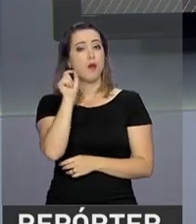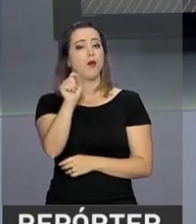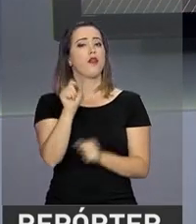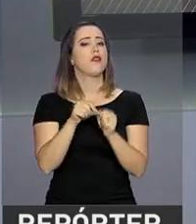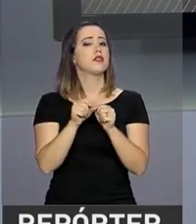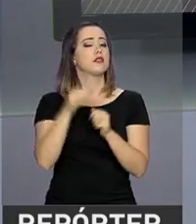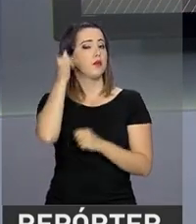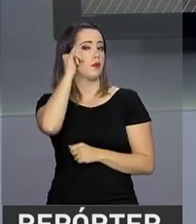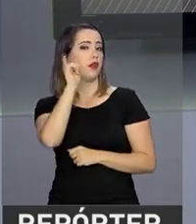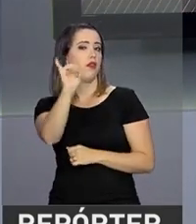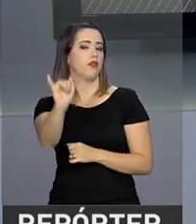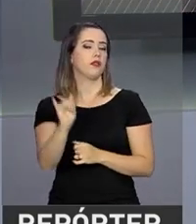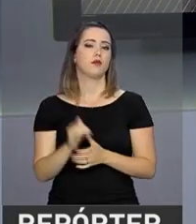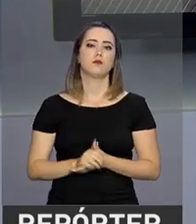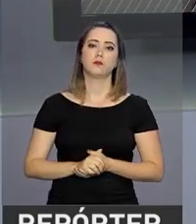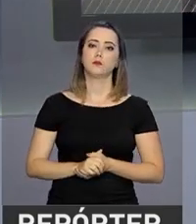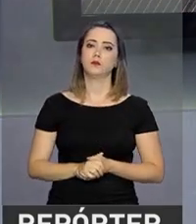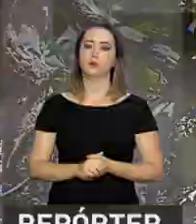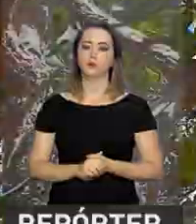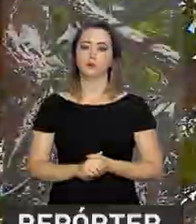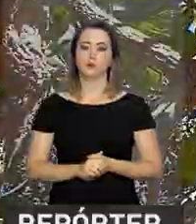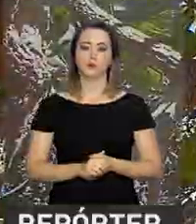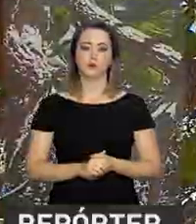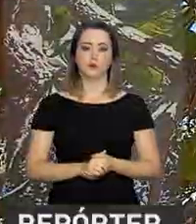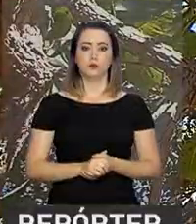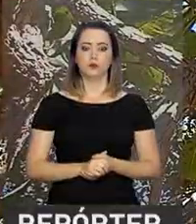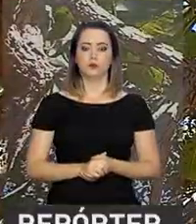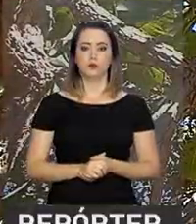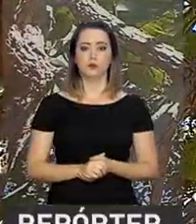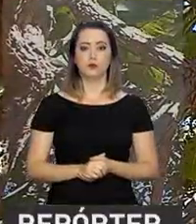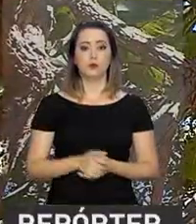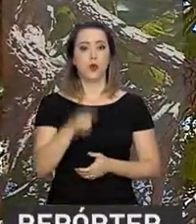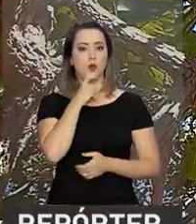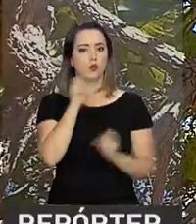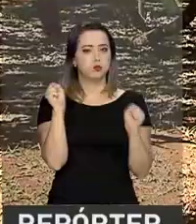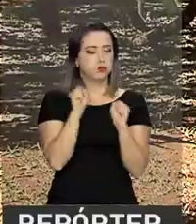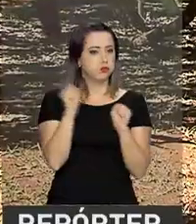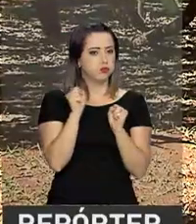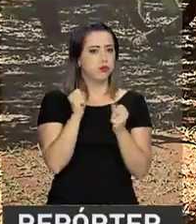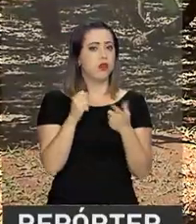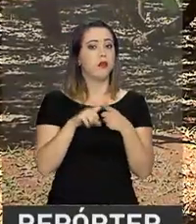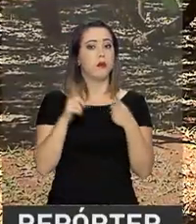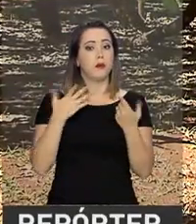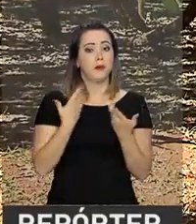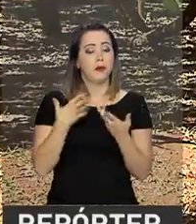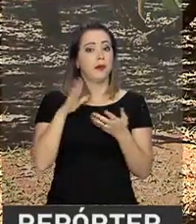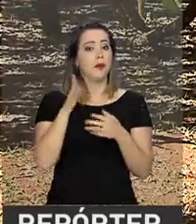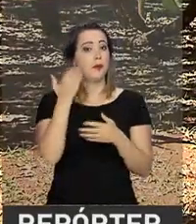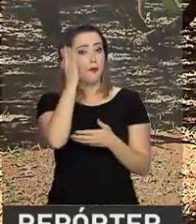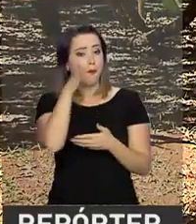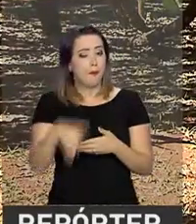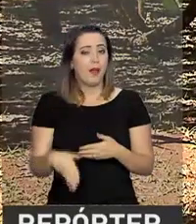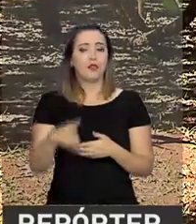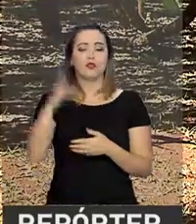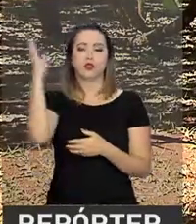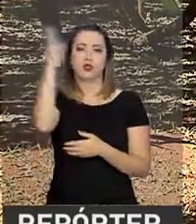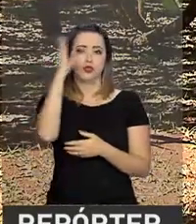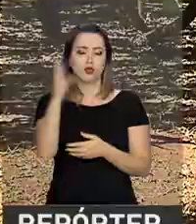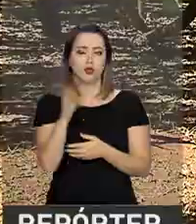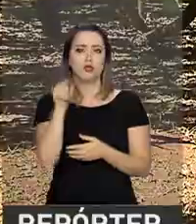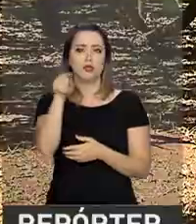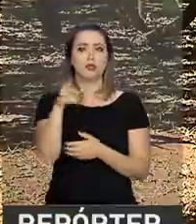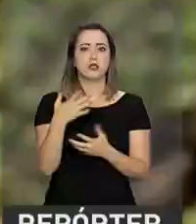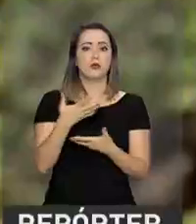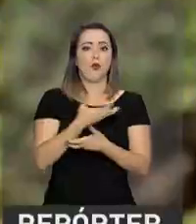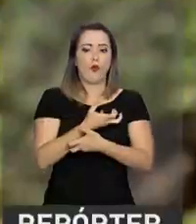fazer para evitar as queimadas. O inverno se aproxima. Em parte do país, a estação é sinônimo de